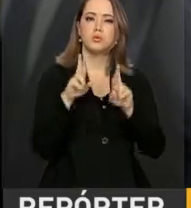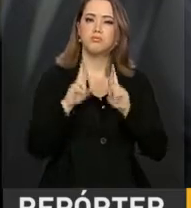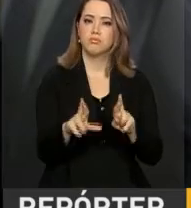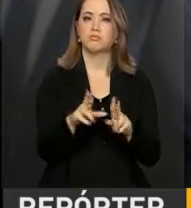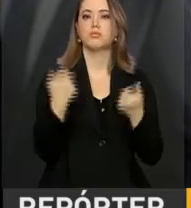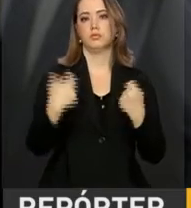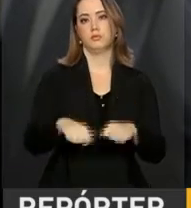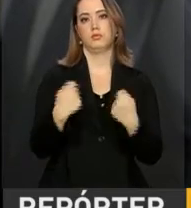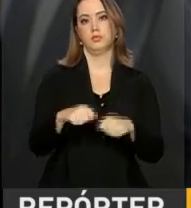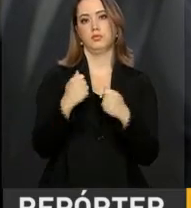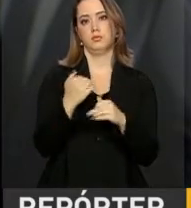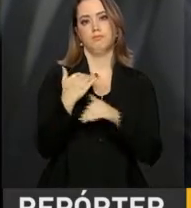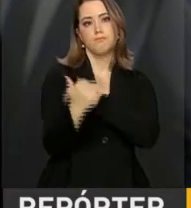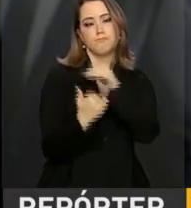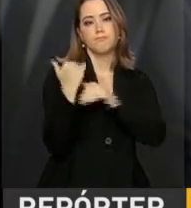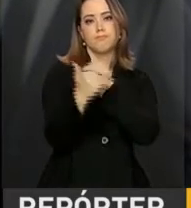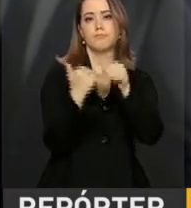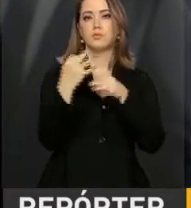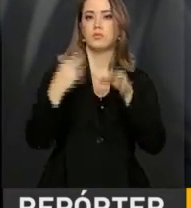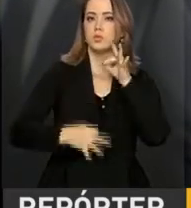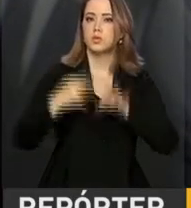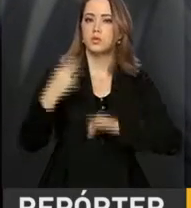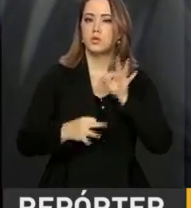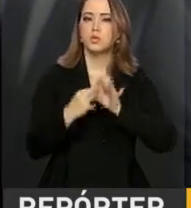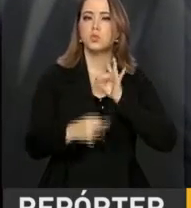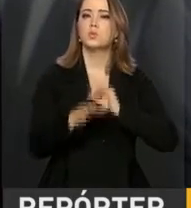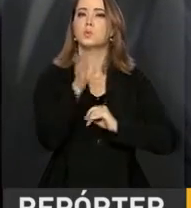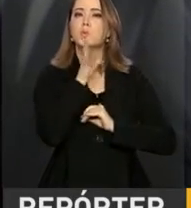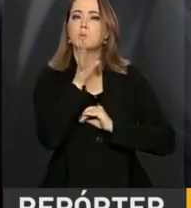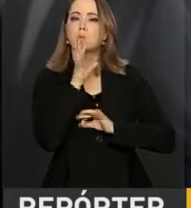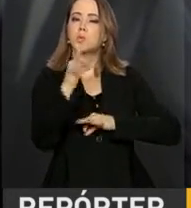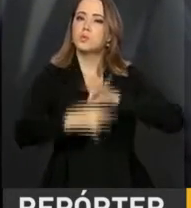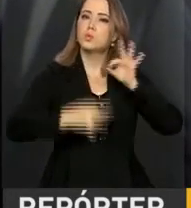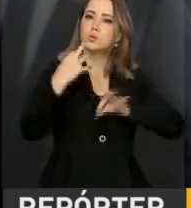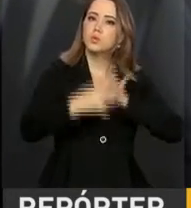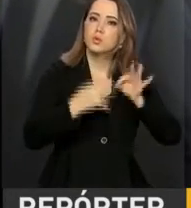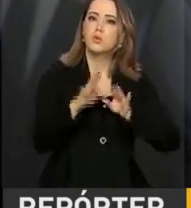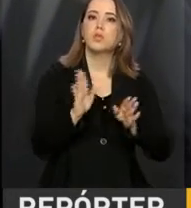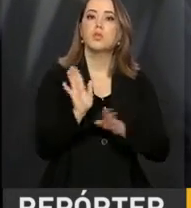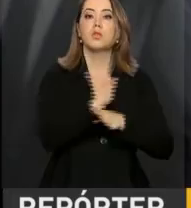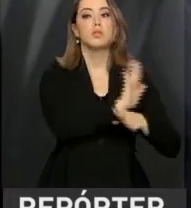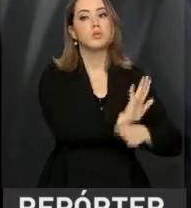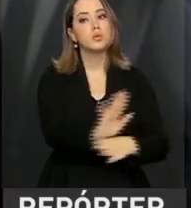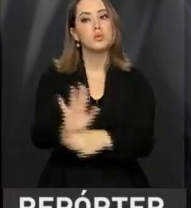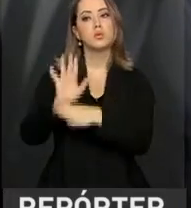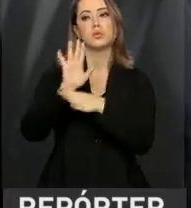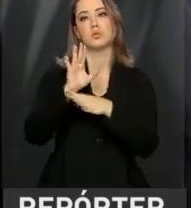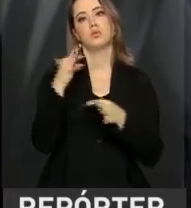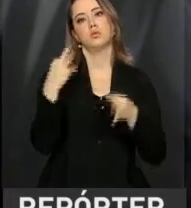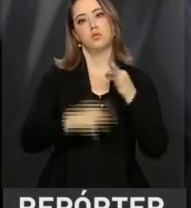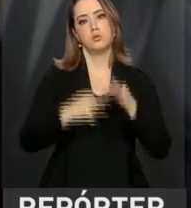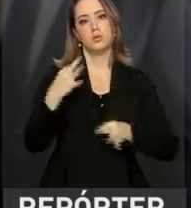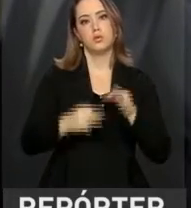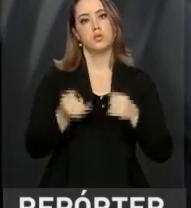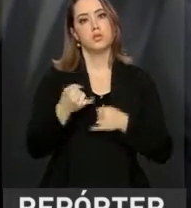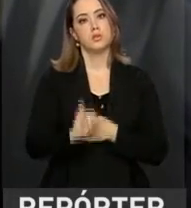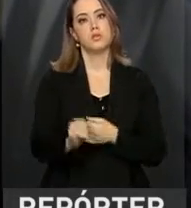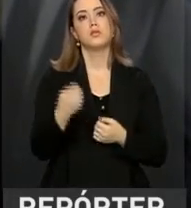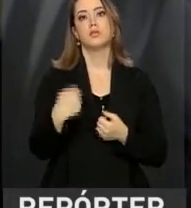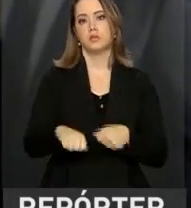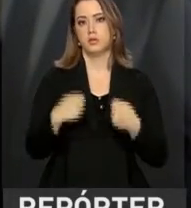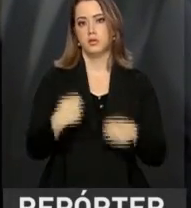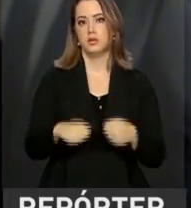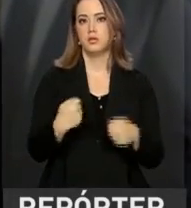precisa, levando justiça, conhecimento de direitos e amparo jurídico a quem se encontra em condição de